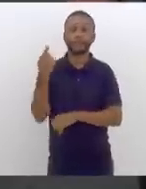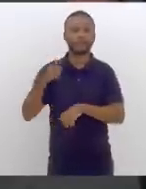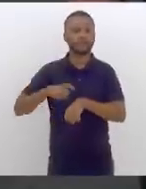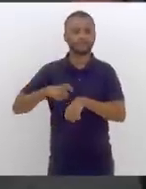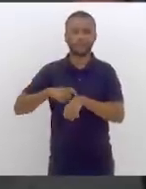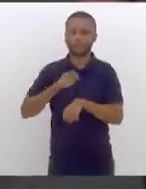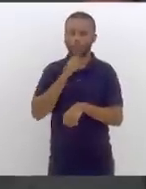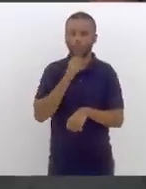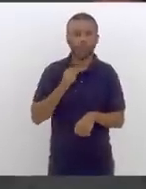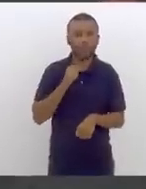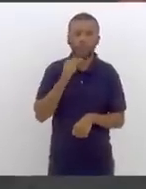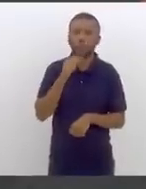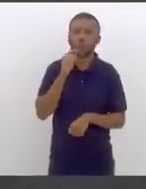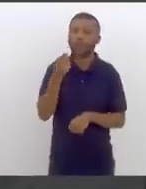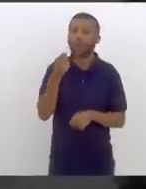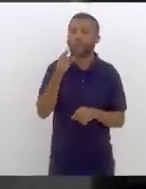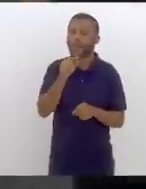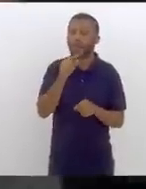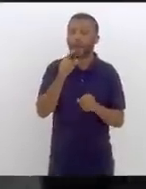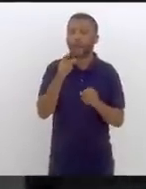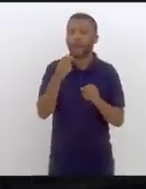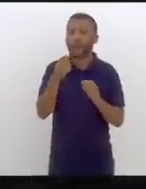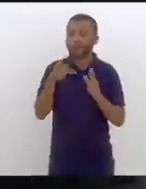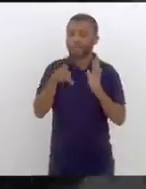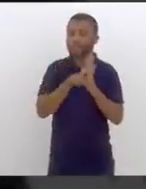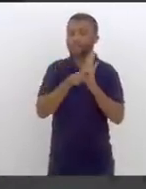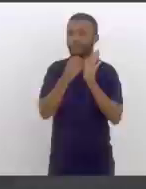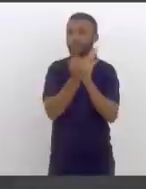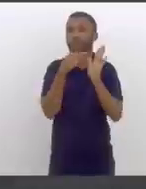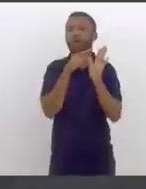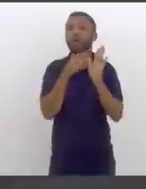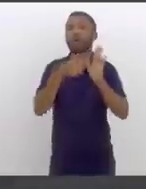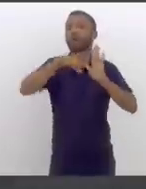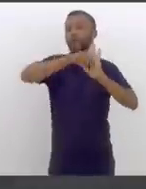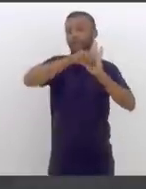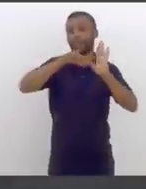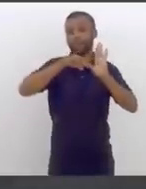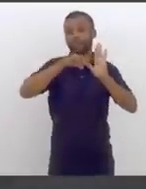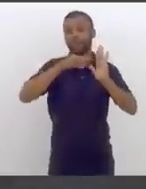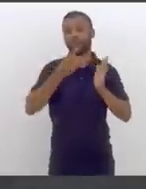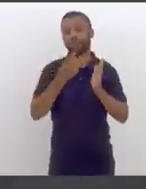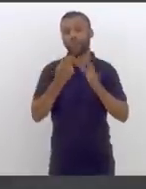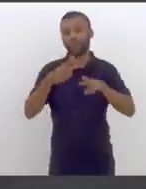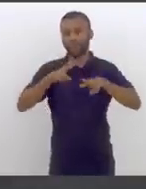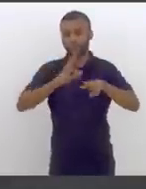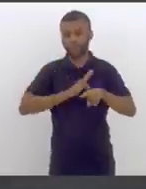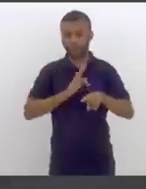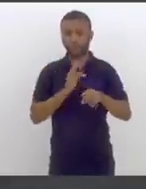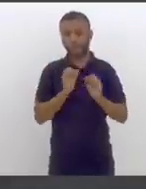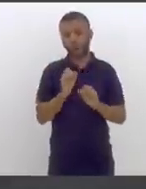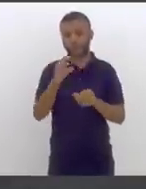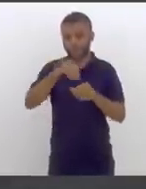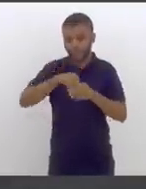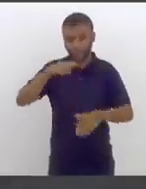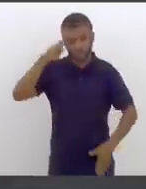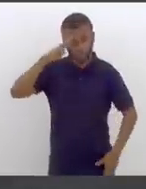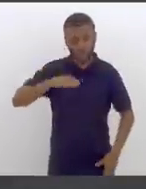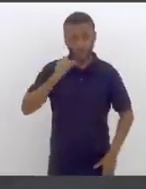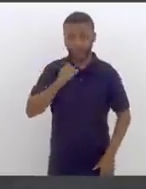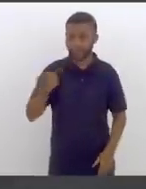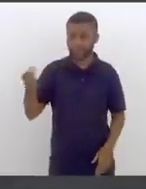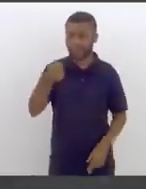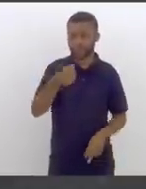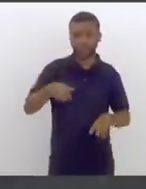chega a configurar crime então o policial militar Pode sim ser preso dentro do quartel ele